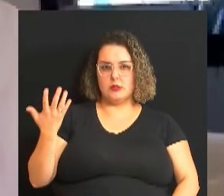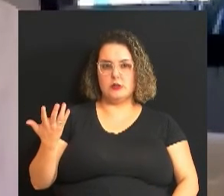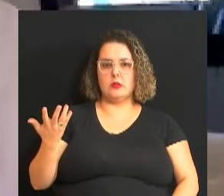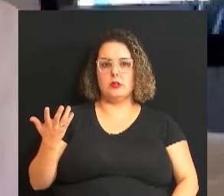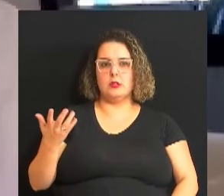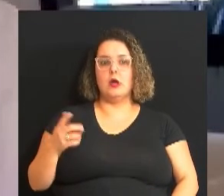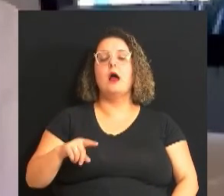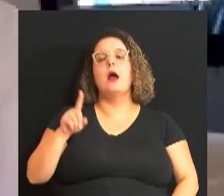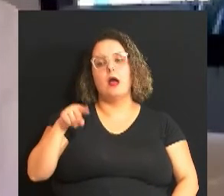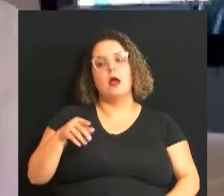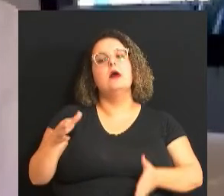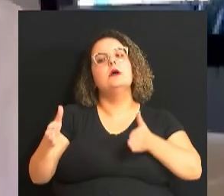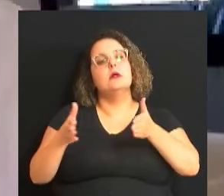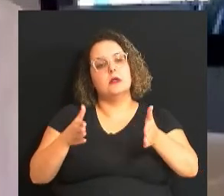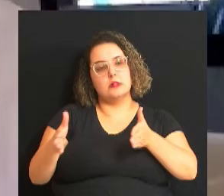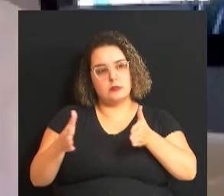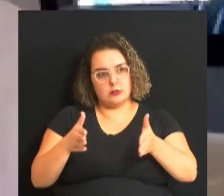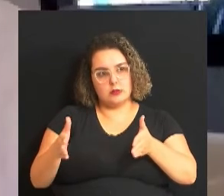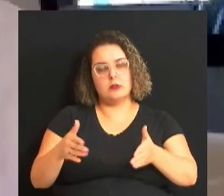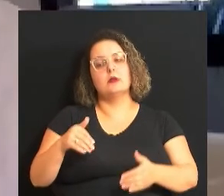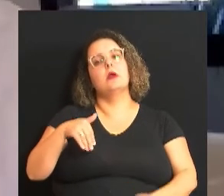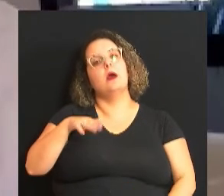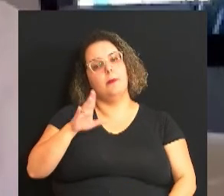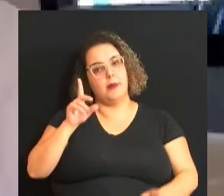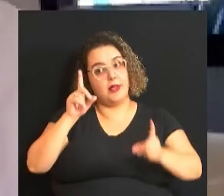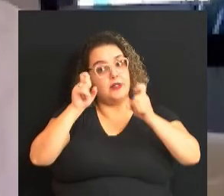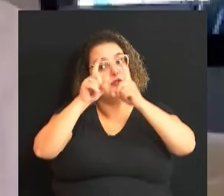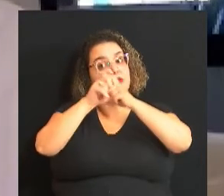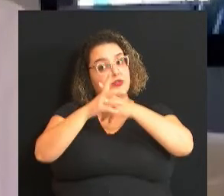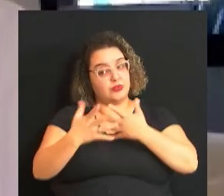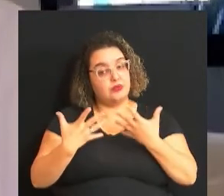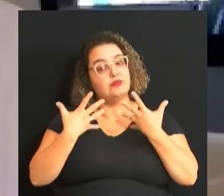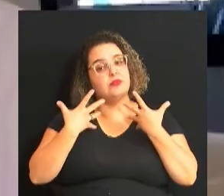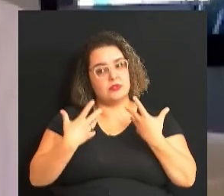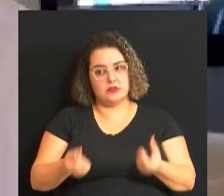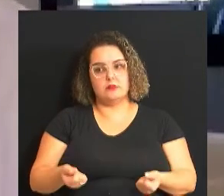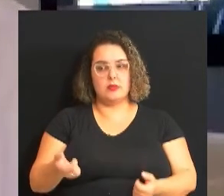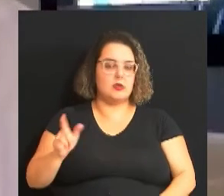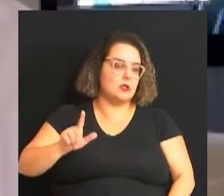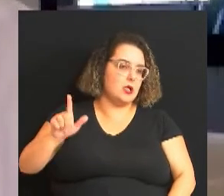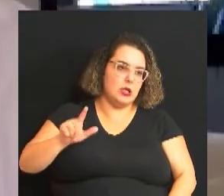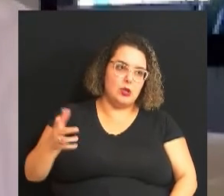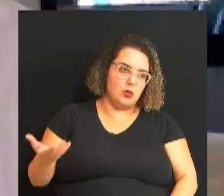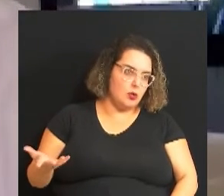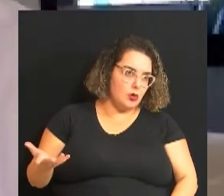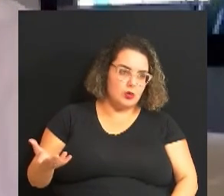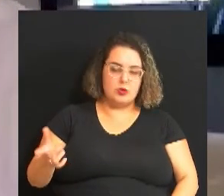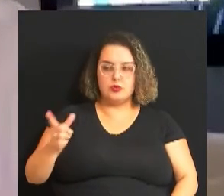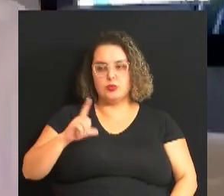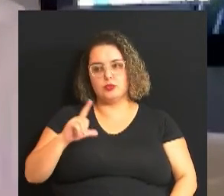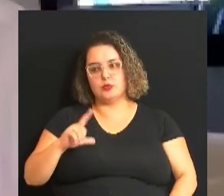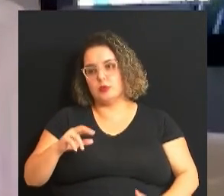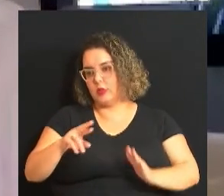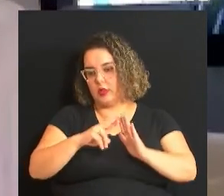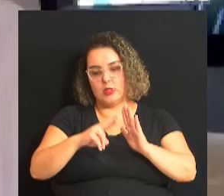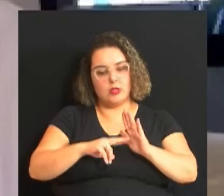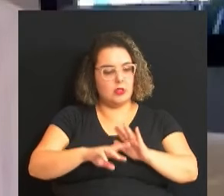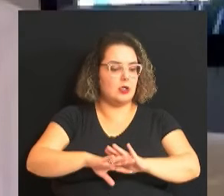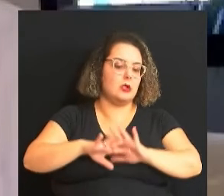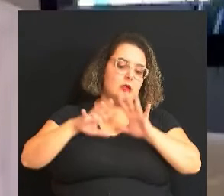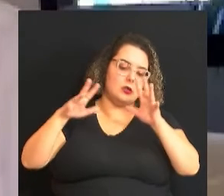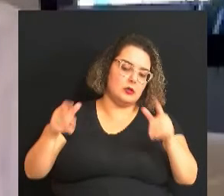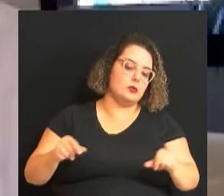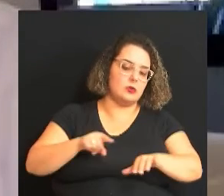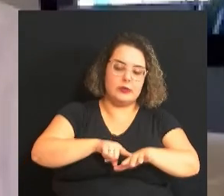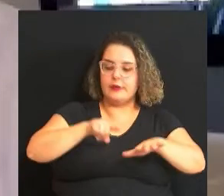Essa é a faixa etária que é mais difícil de aceitar. Mas, é claro, existem exceções em todas as